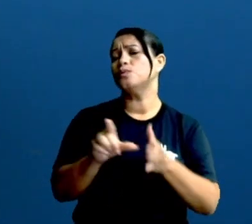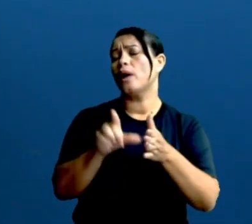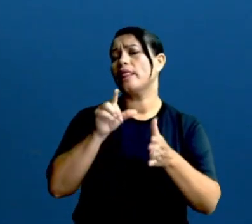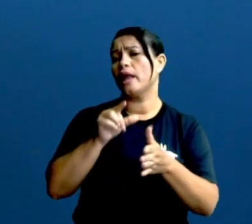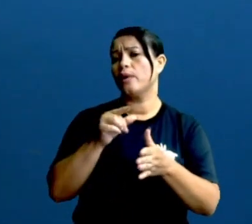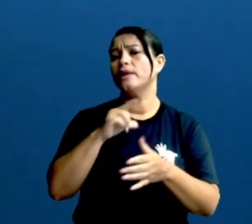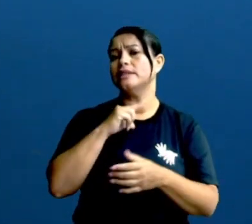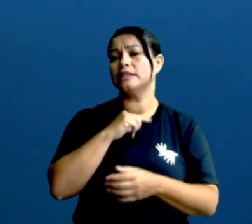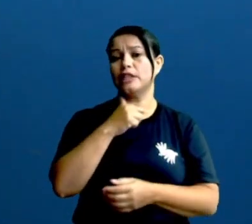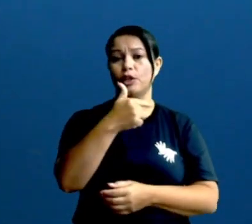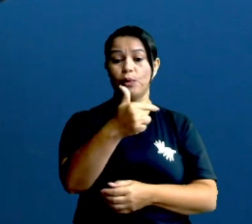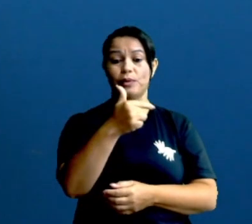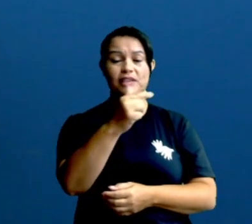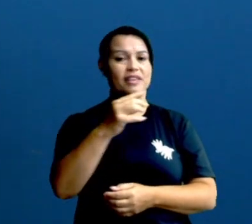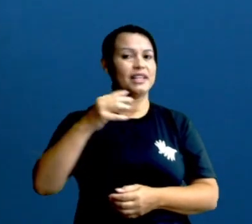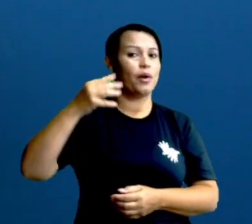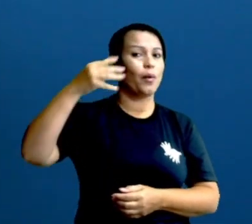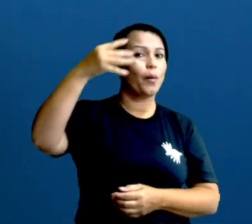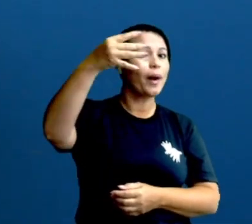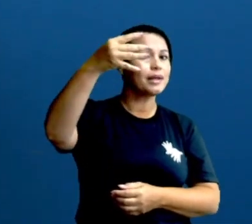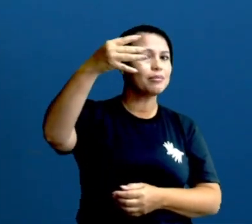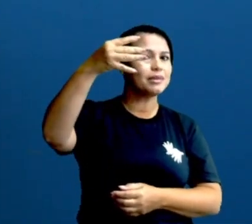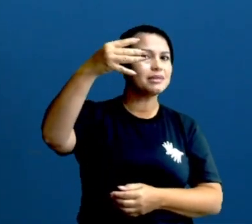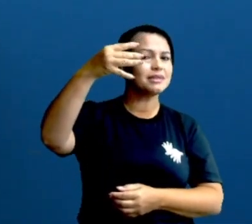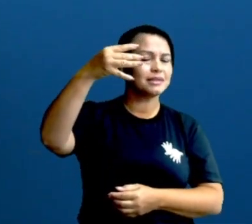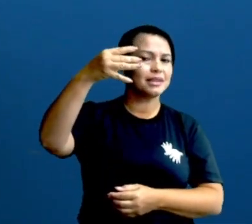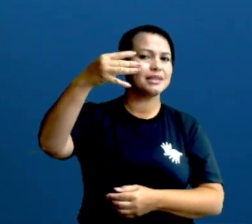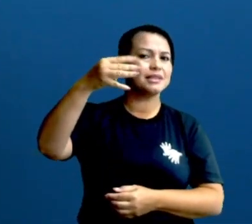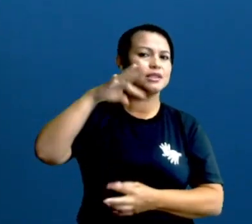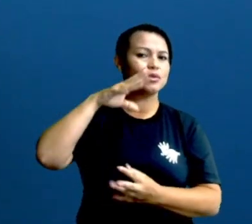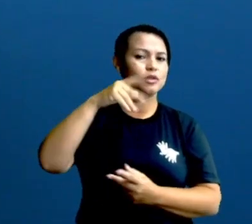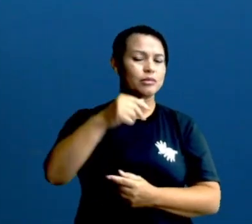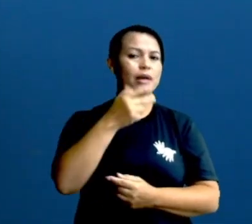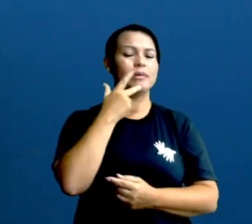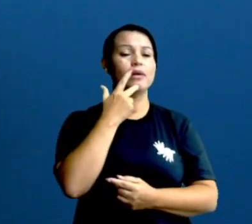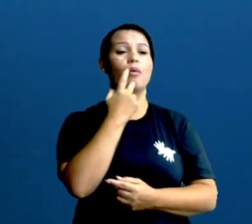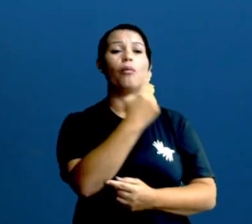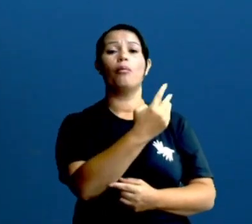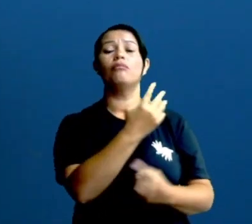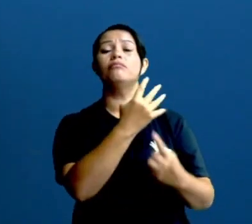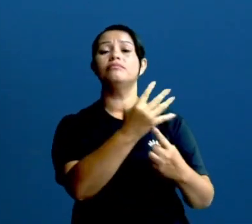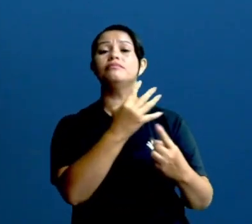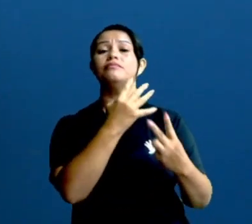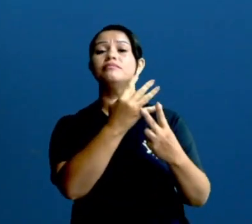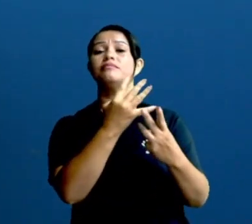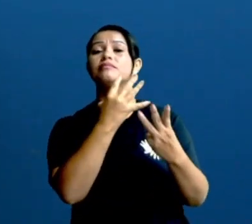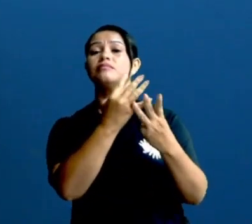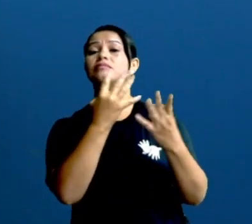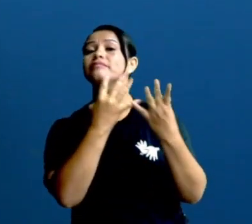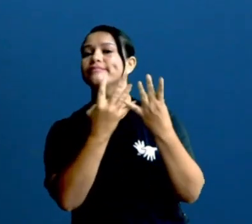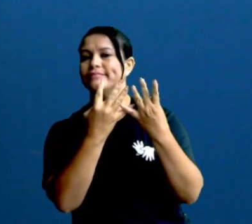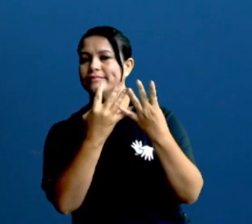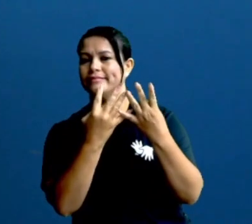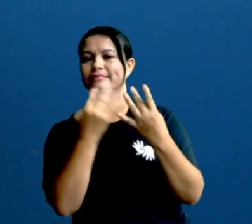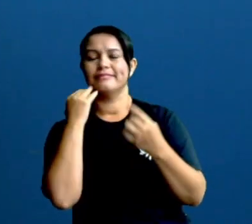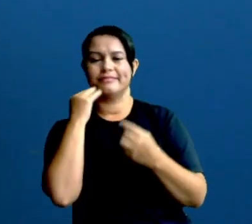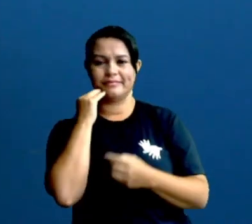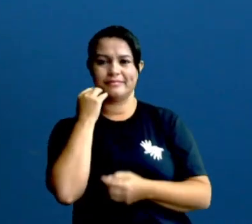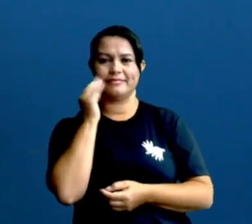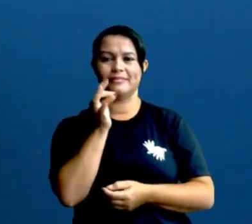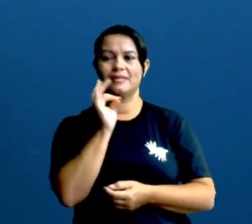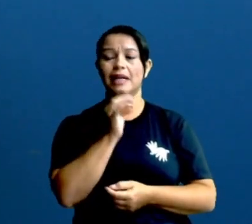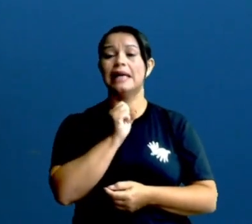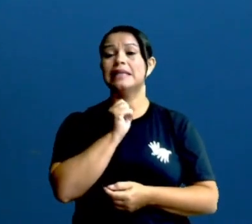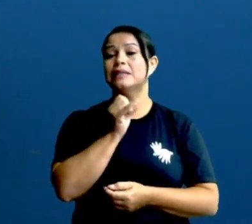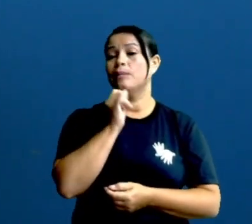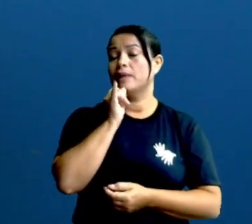eu trouxe 2 elevado à quarta potência. Não foi isso? Então, eu repeti o 2 quantas vezes? 4 vezes.